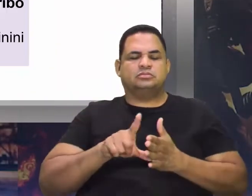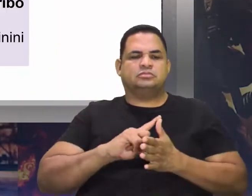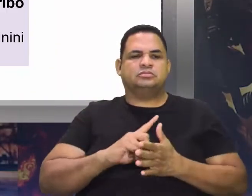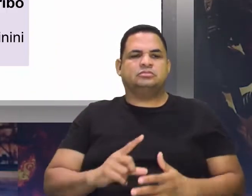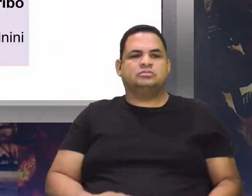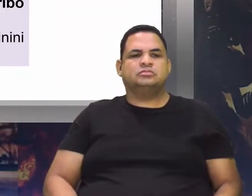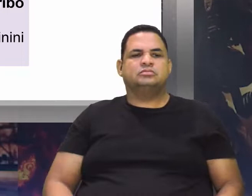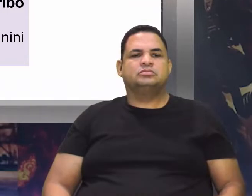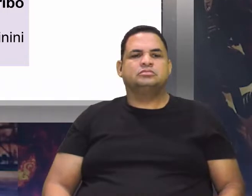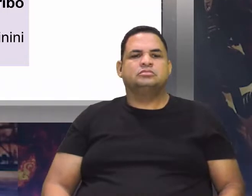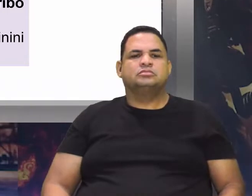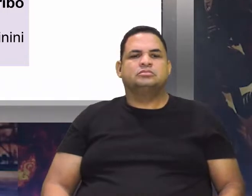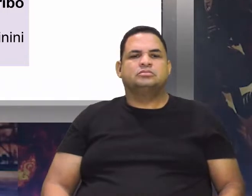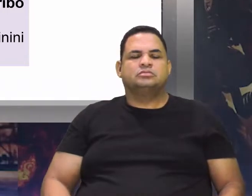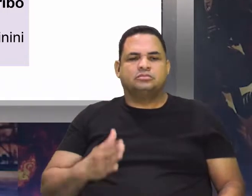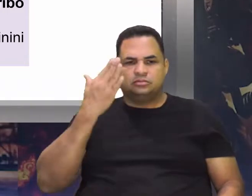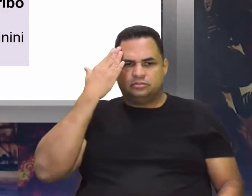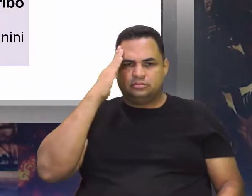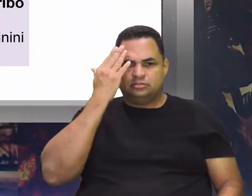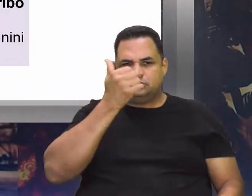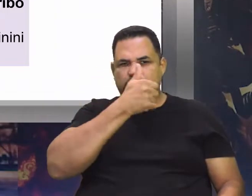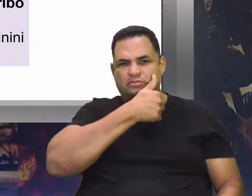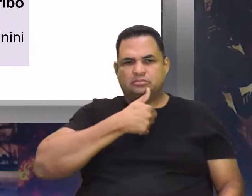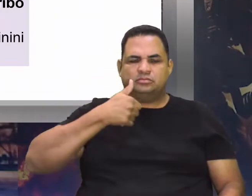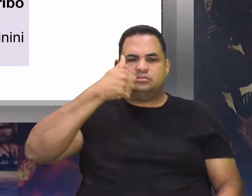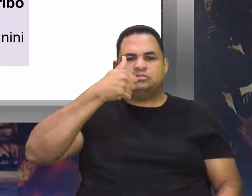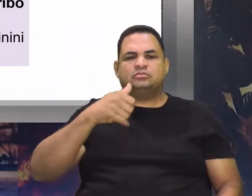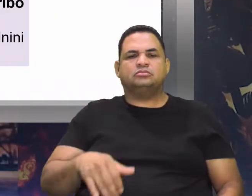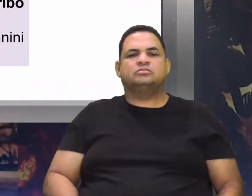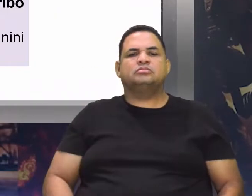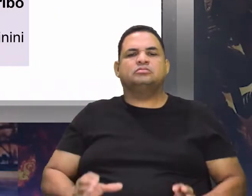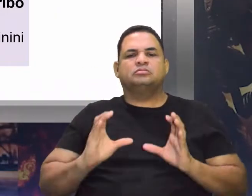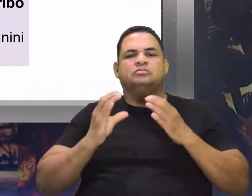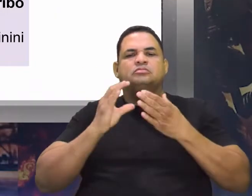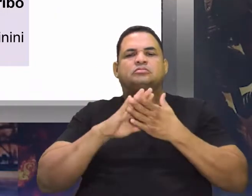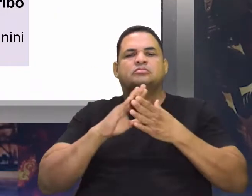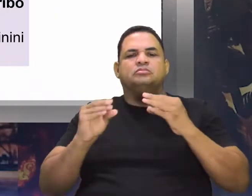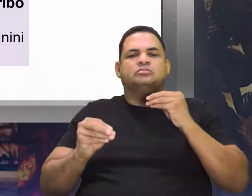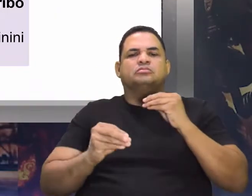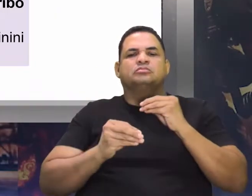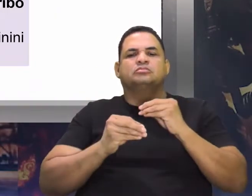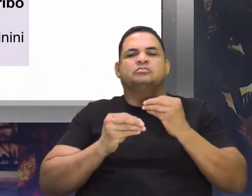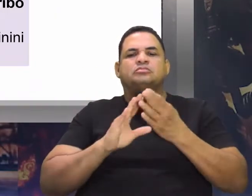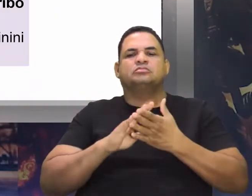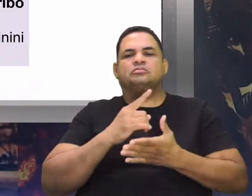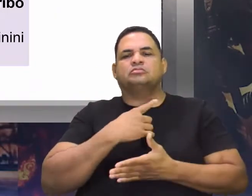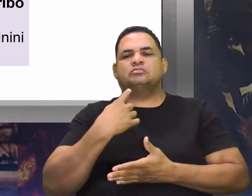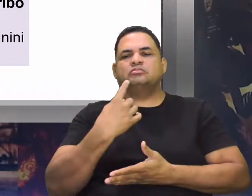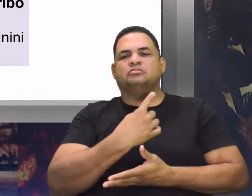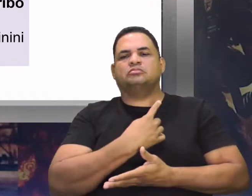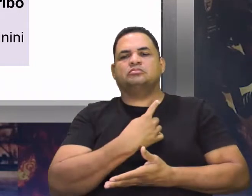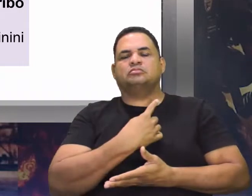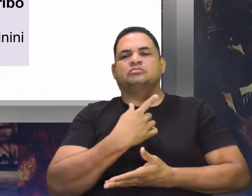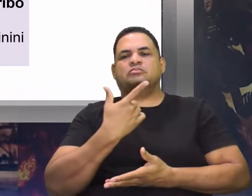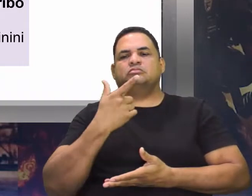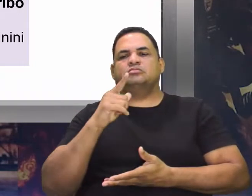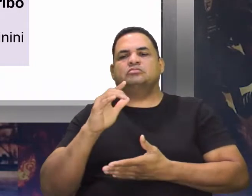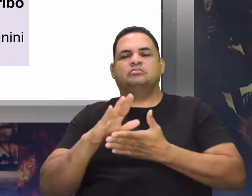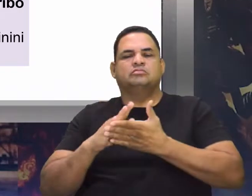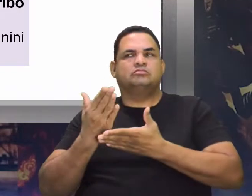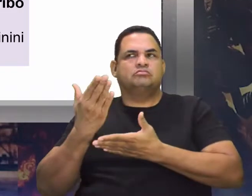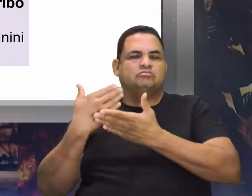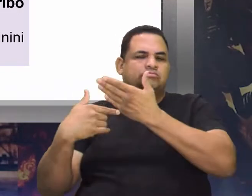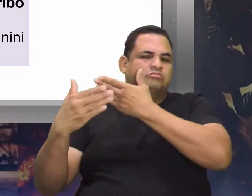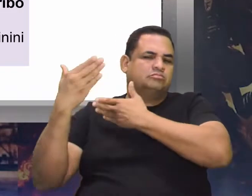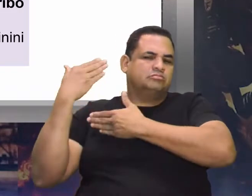anteriormente. Vamos entender melhor aqui. O grupo que inclui somente nós e